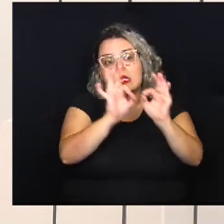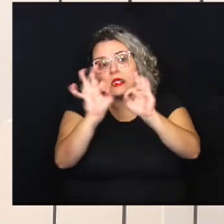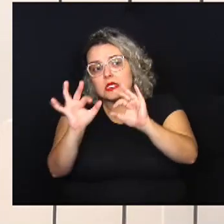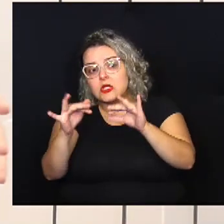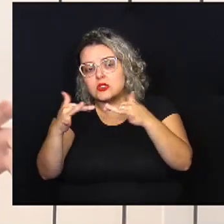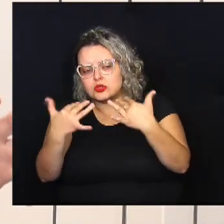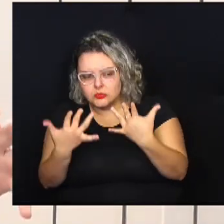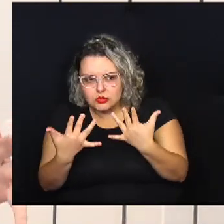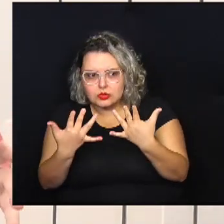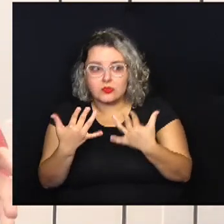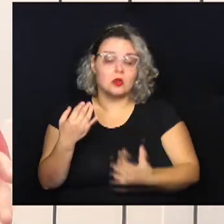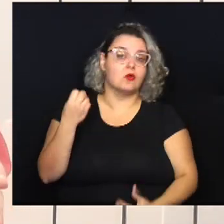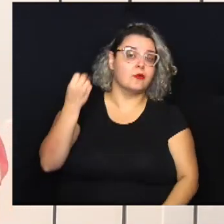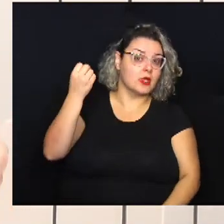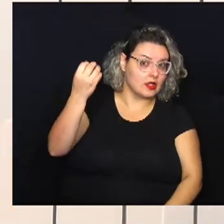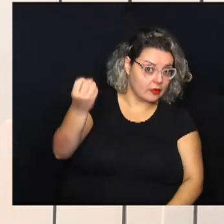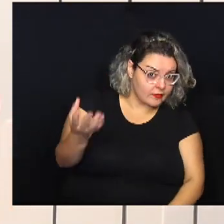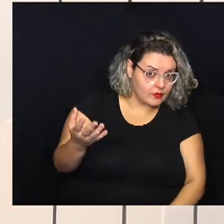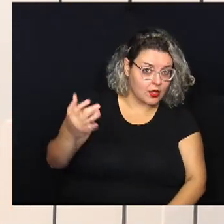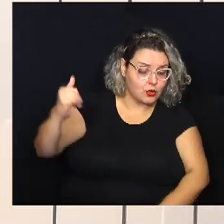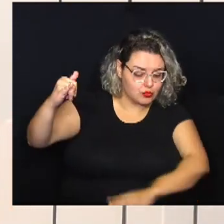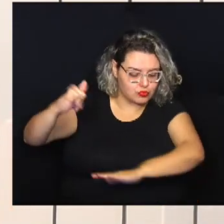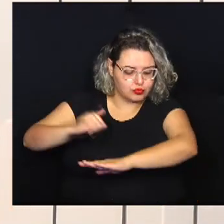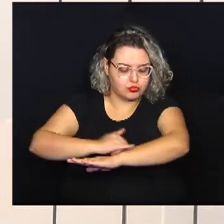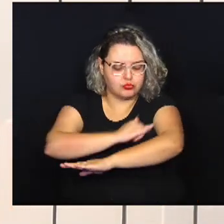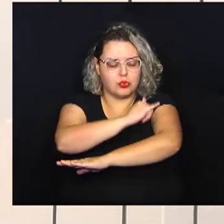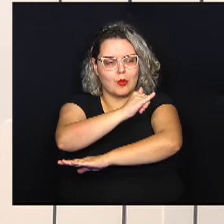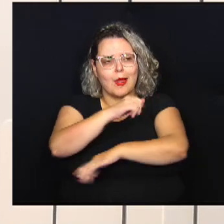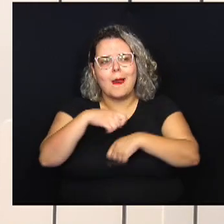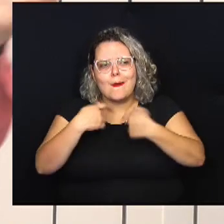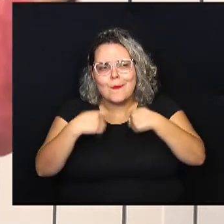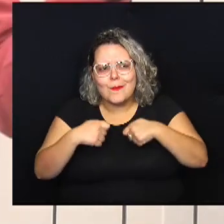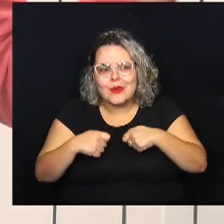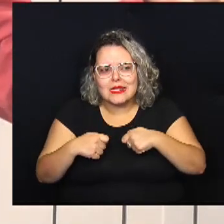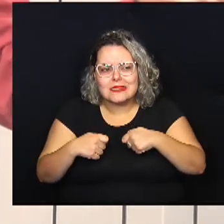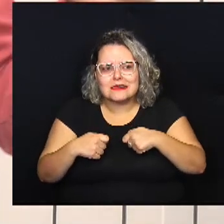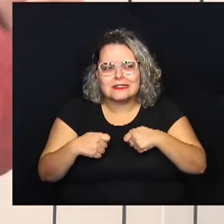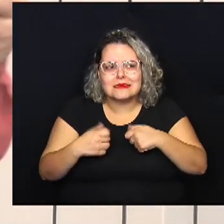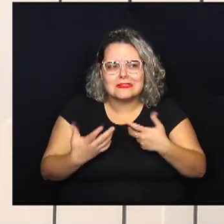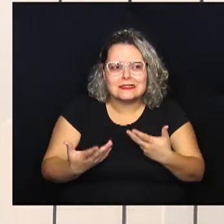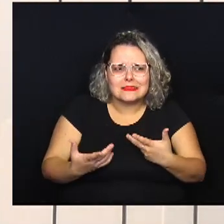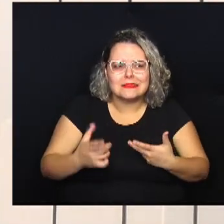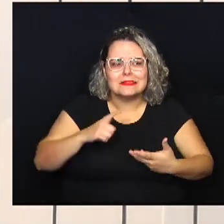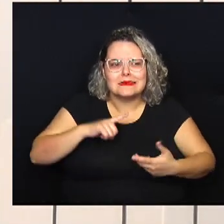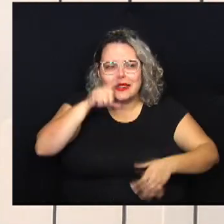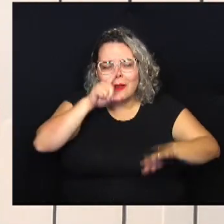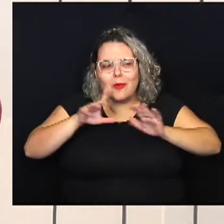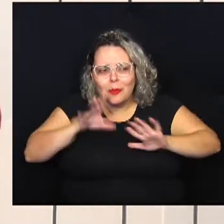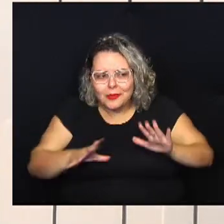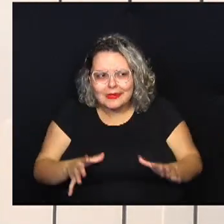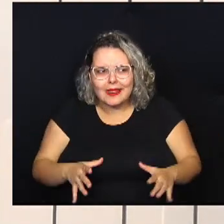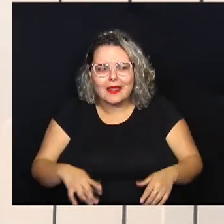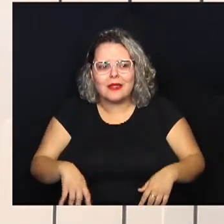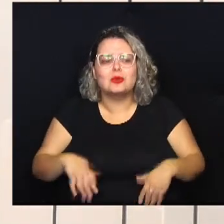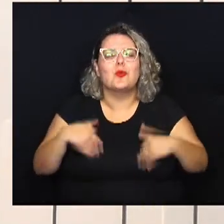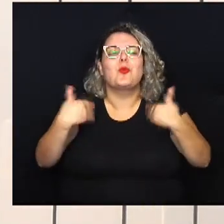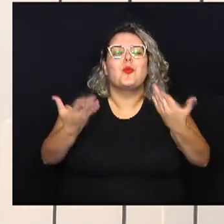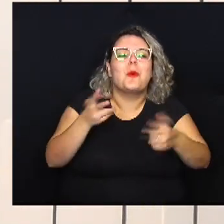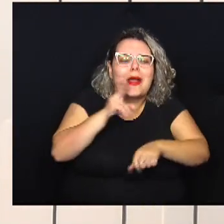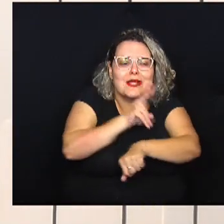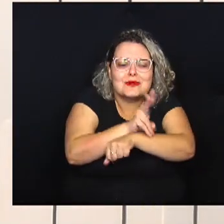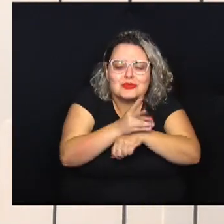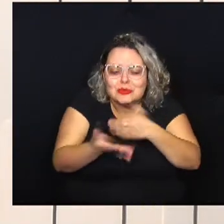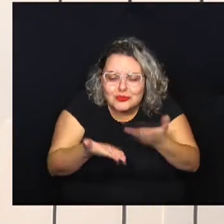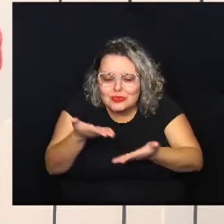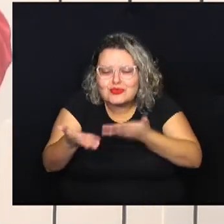acompanhando, vai viajar de avião, precisa ficar inseguro sobre este assunto que você está falando agora? Quais são os cuidados